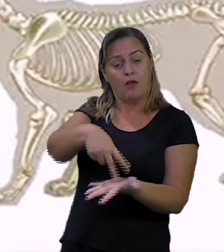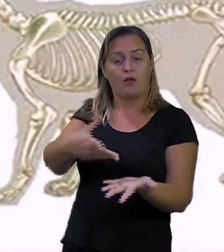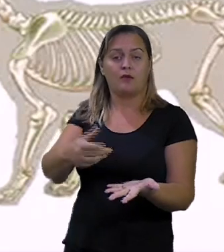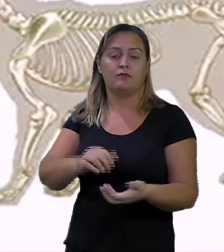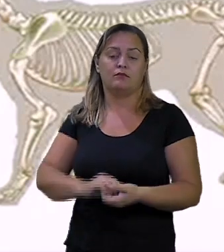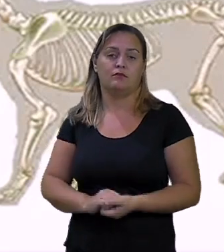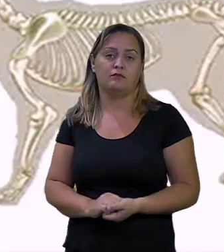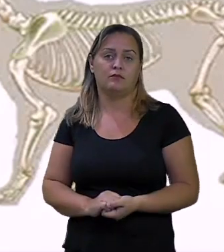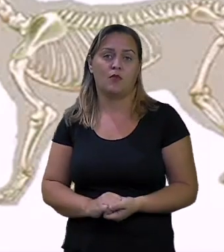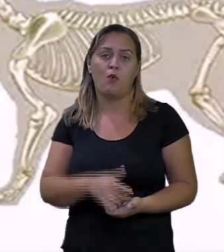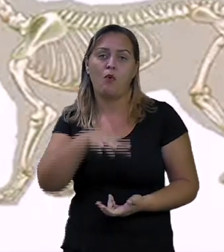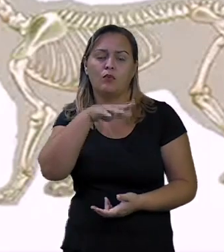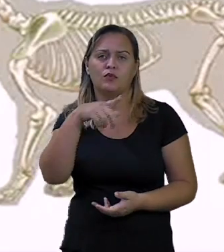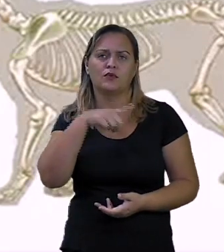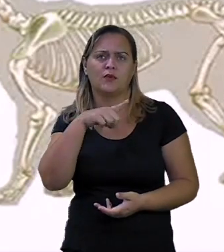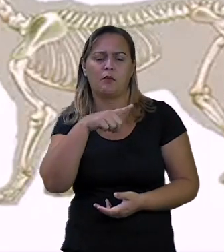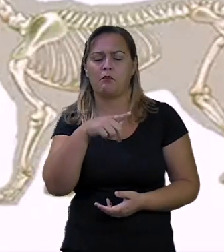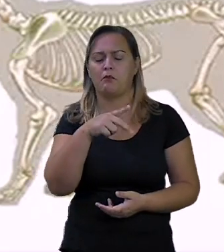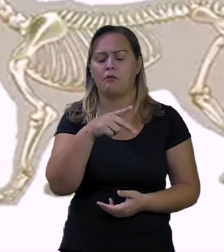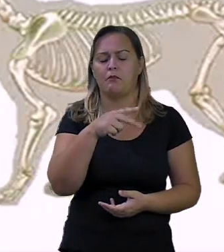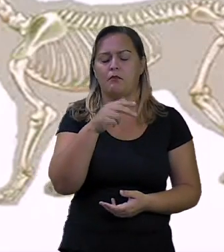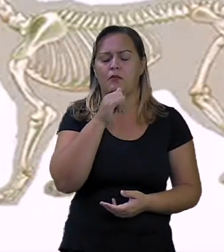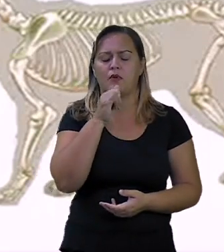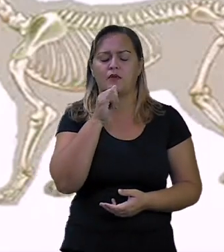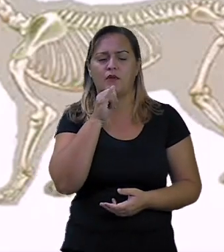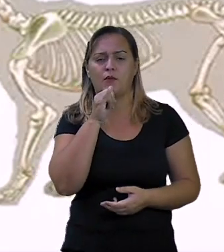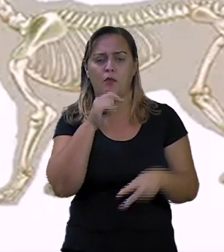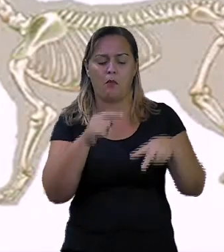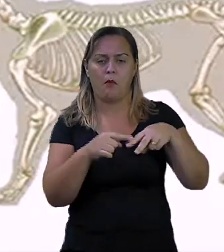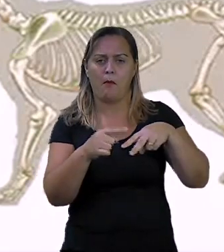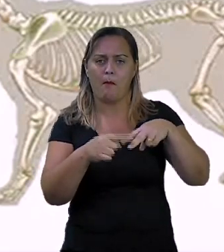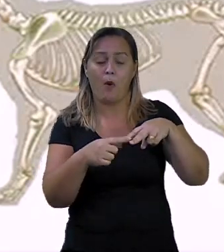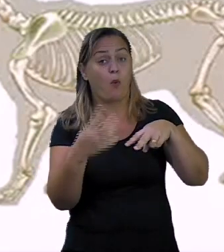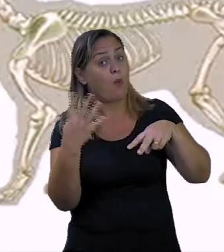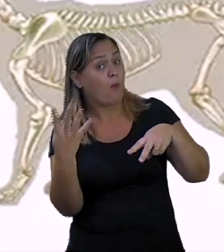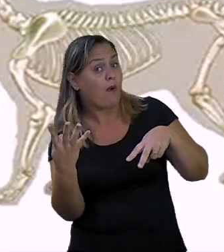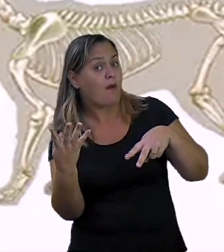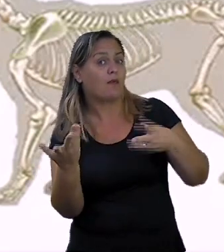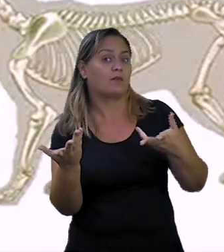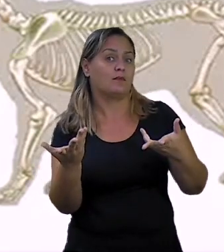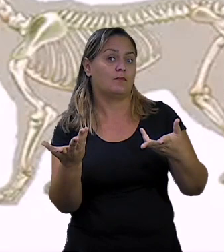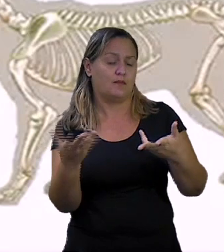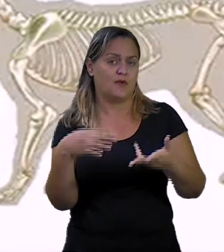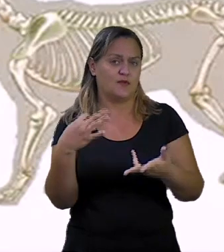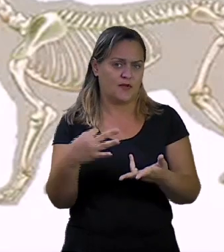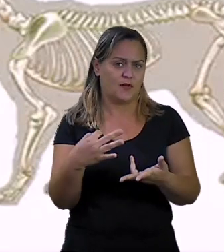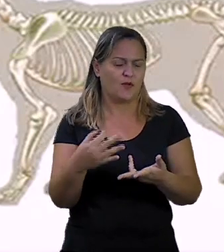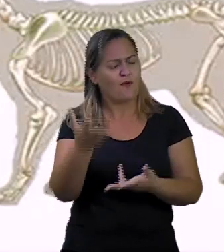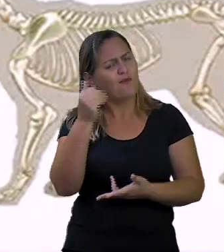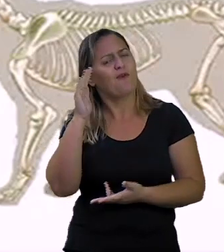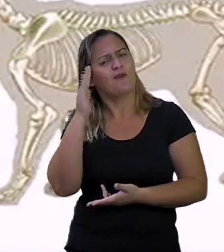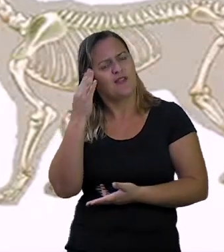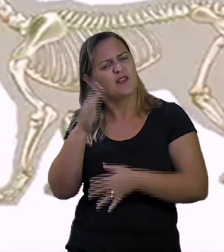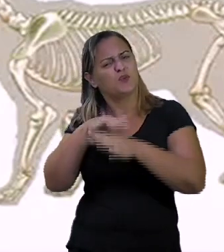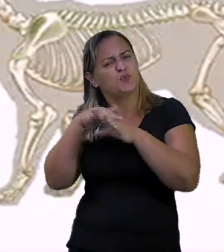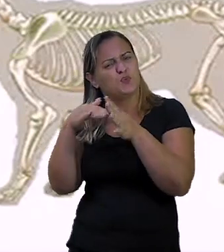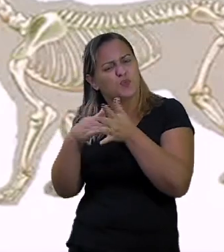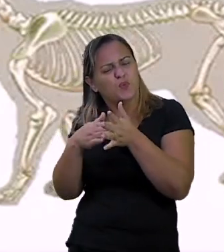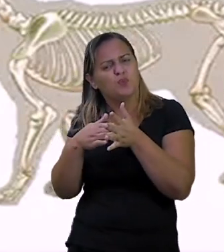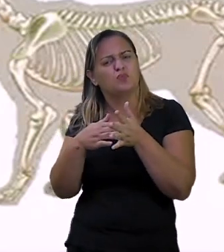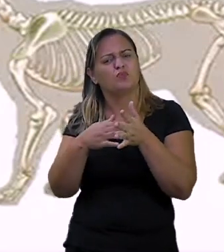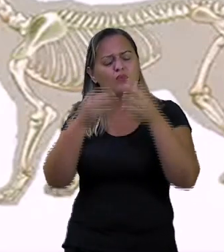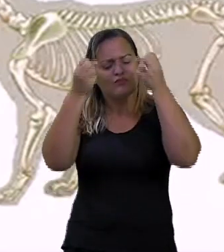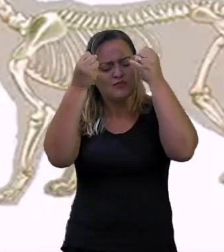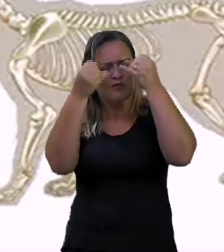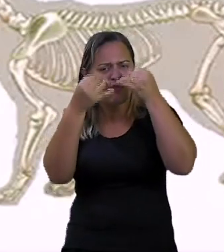quadrúpede ou bípede E aí vamos lá entender todo esse processo Você